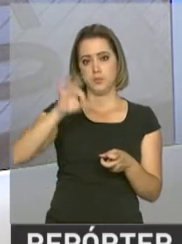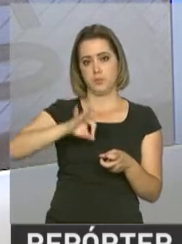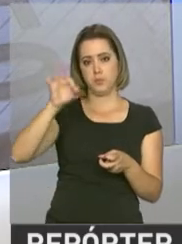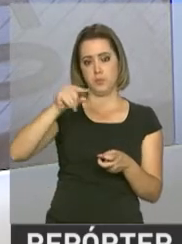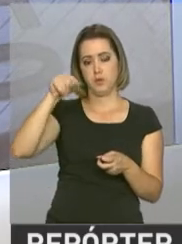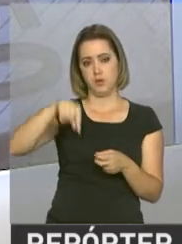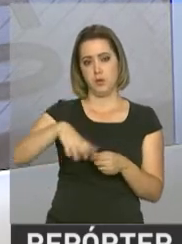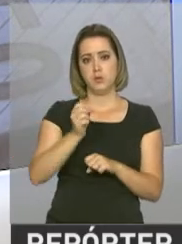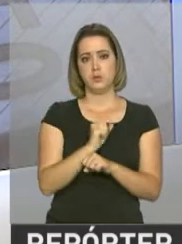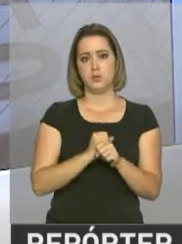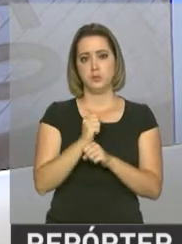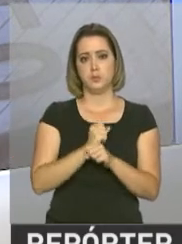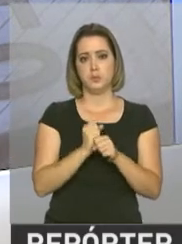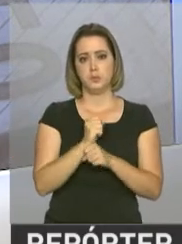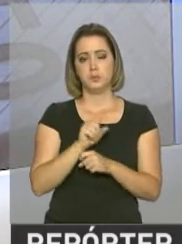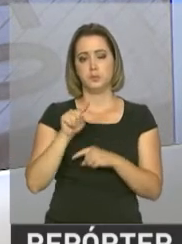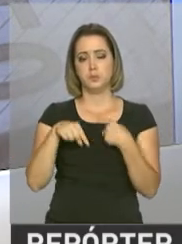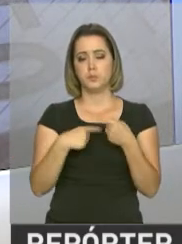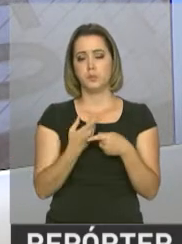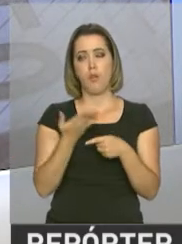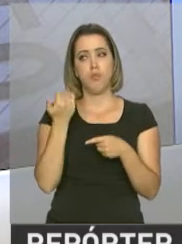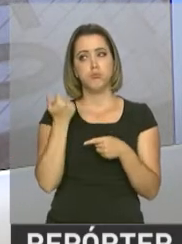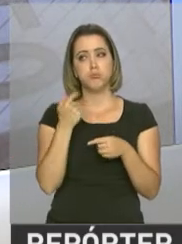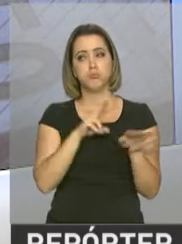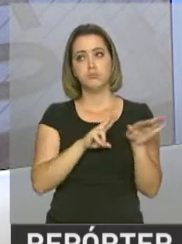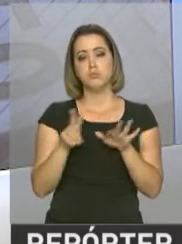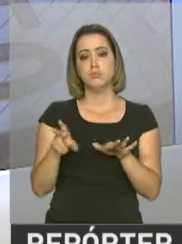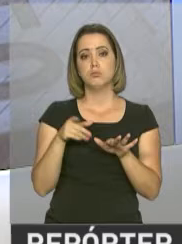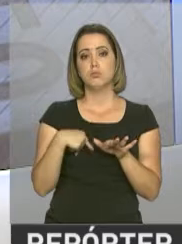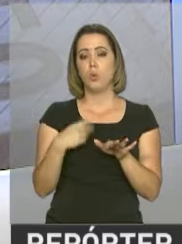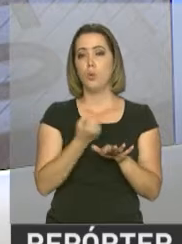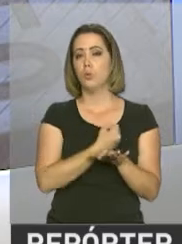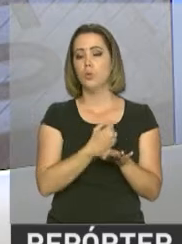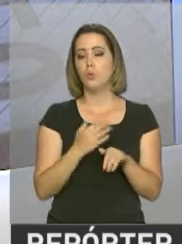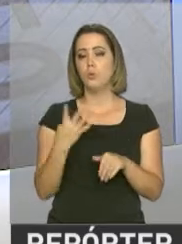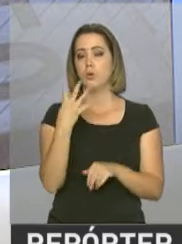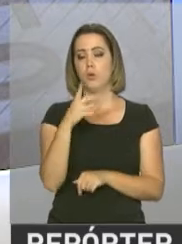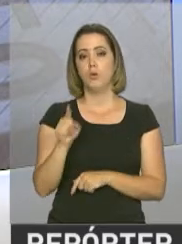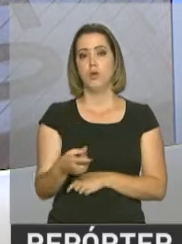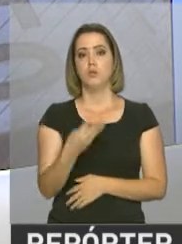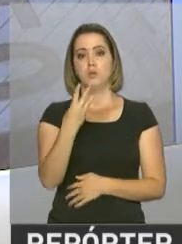4,19% em 2017. Na semana passada, o índice havia ficado em